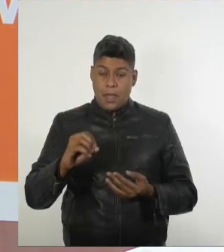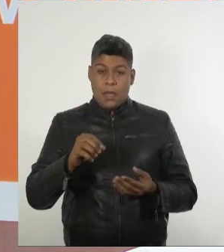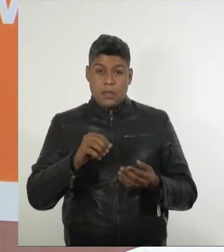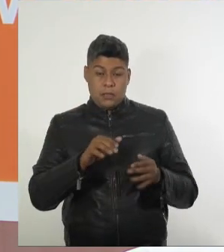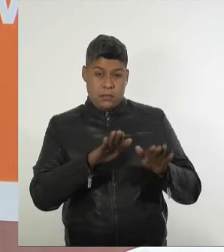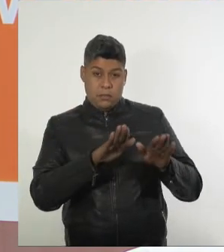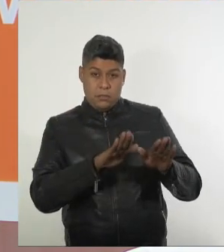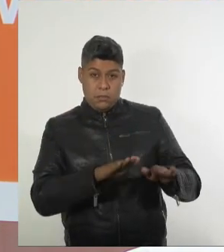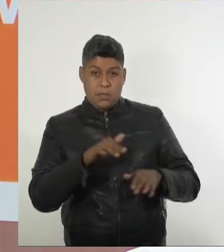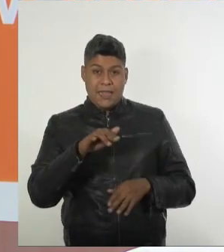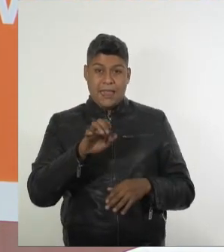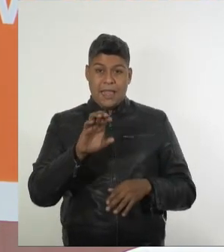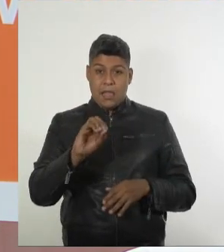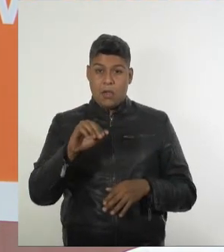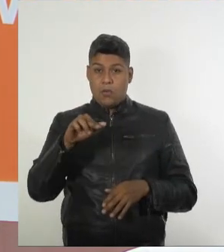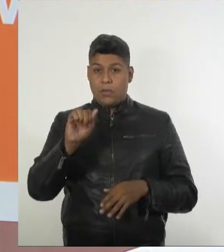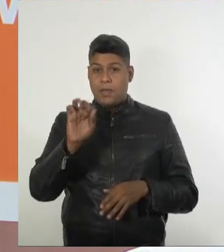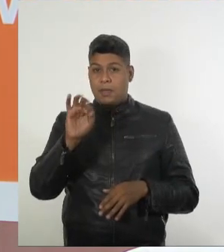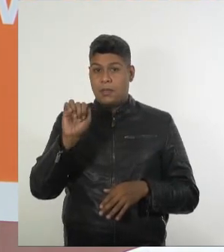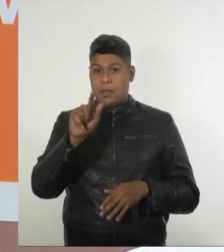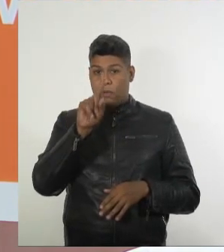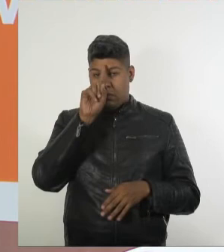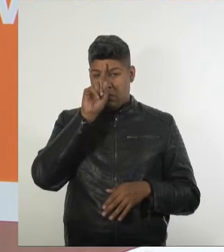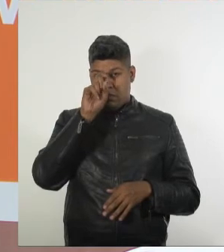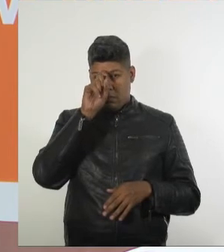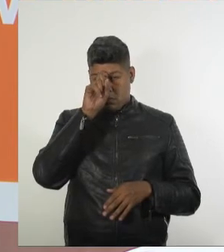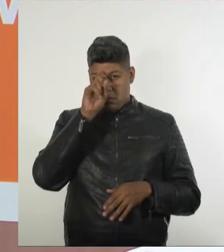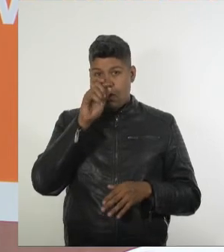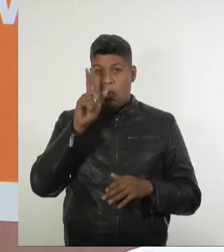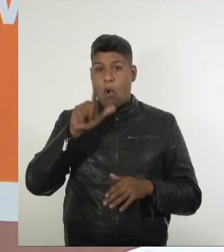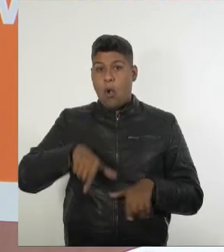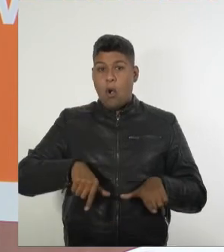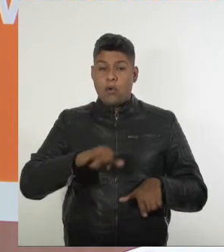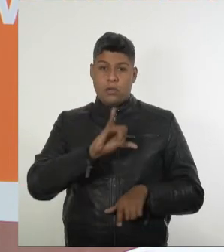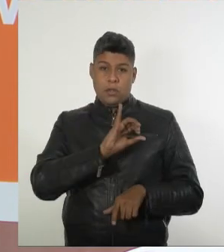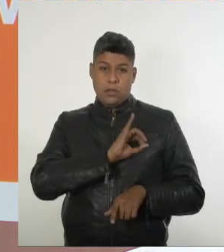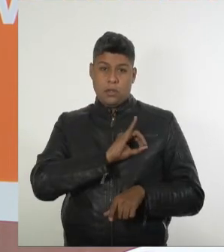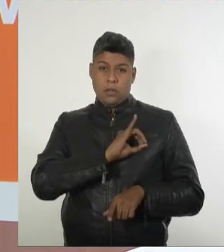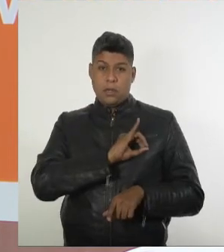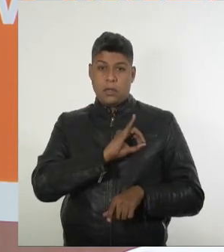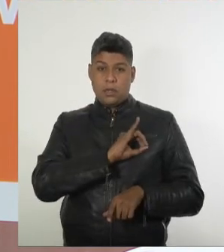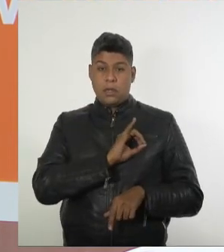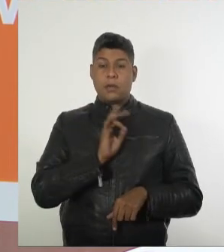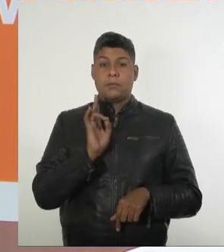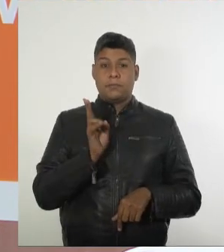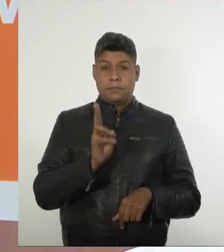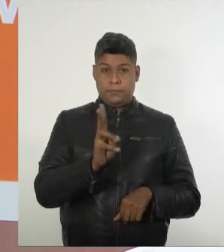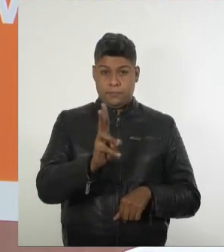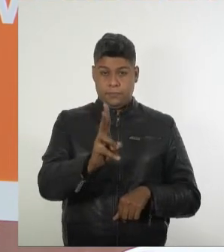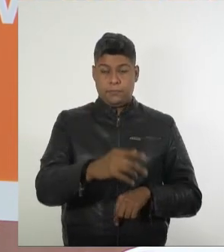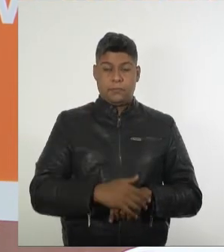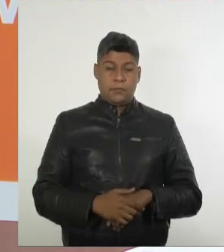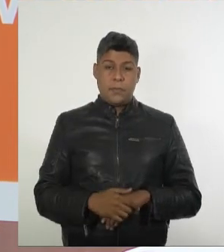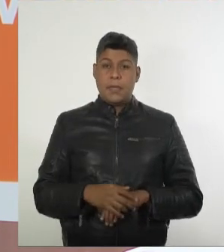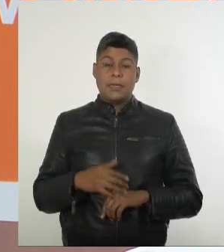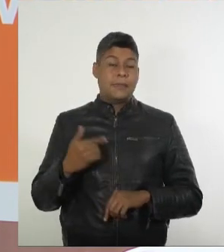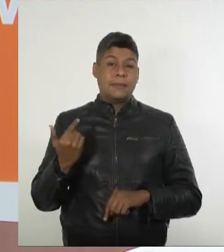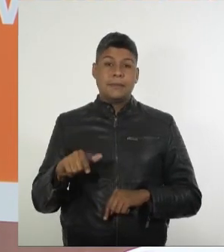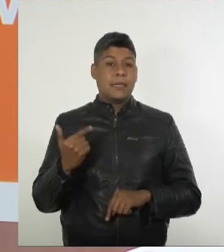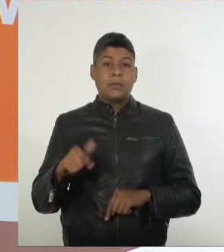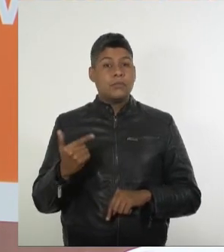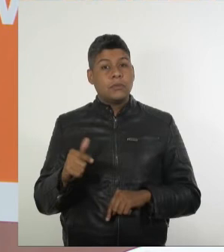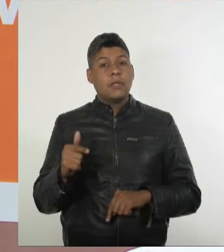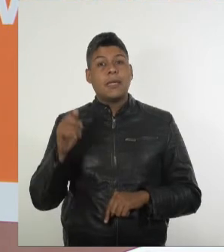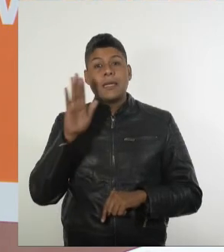leitos neonatal no Hospital de Itaquera, que permanecem. Nós não temos nenhum caso